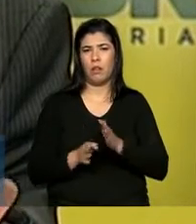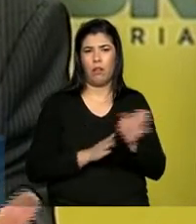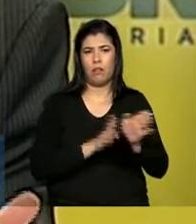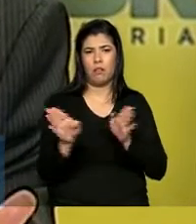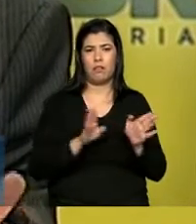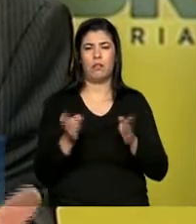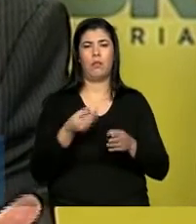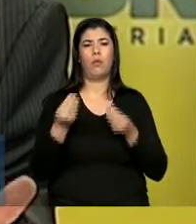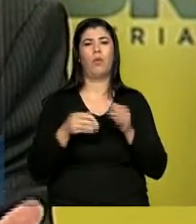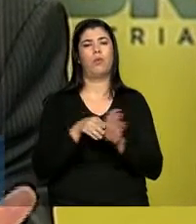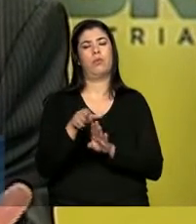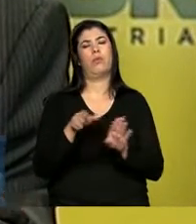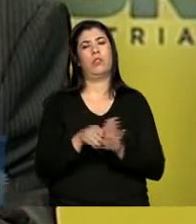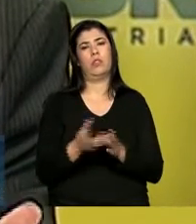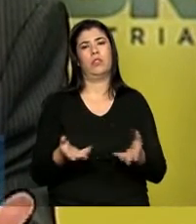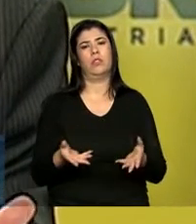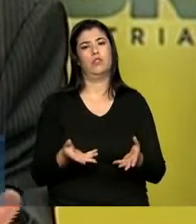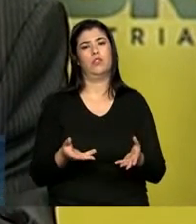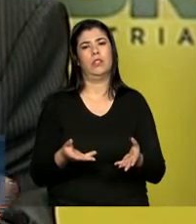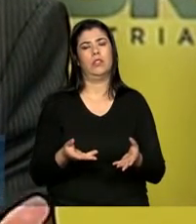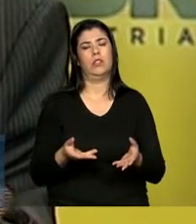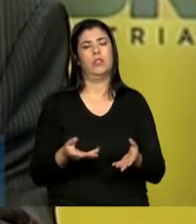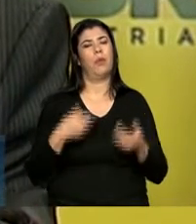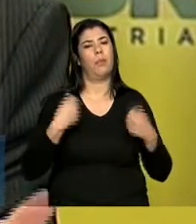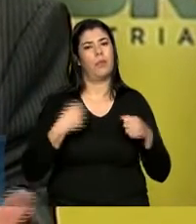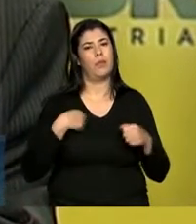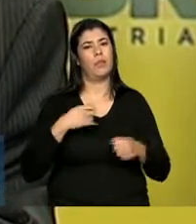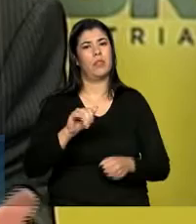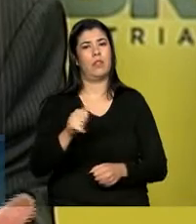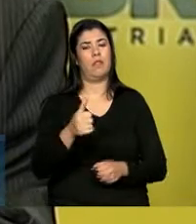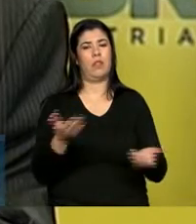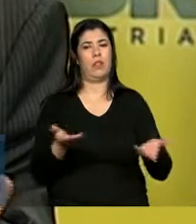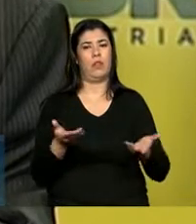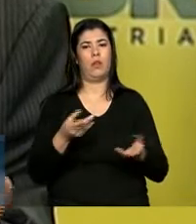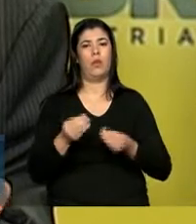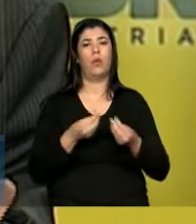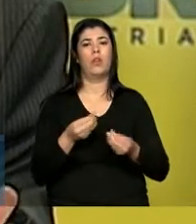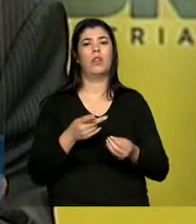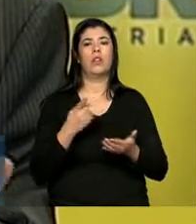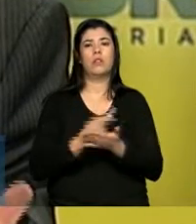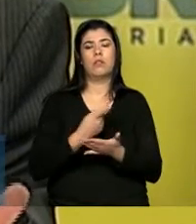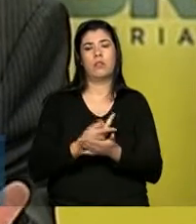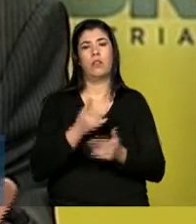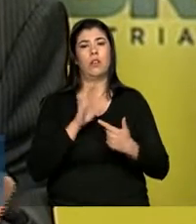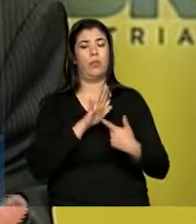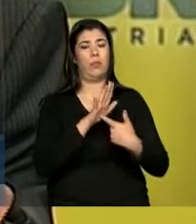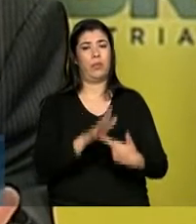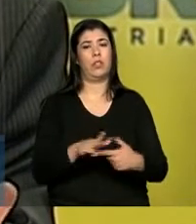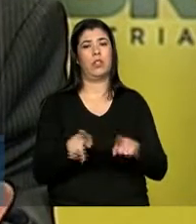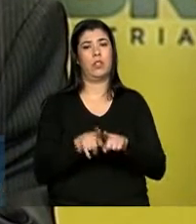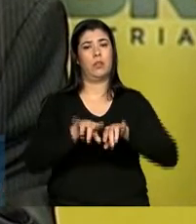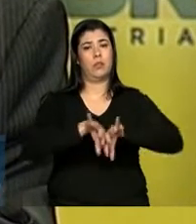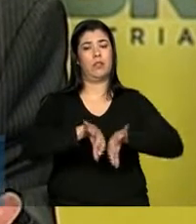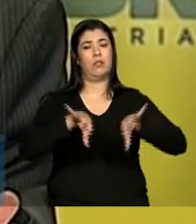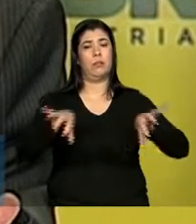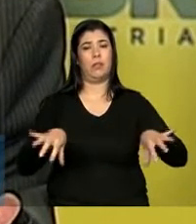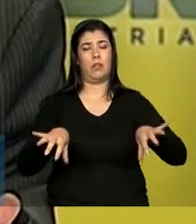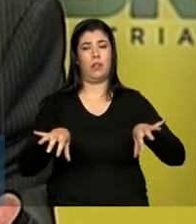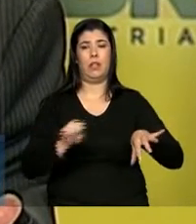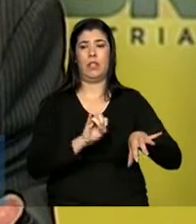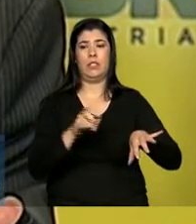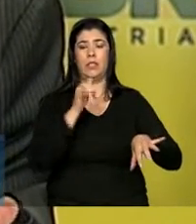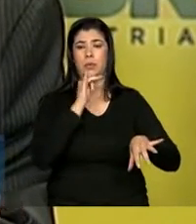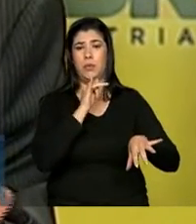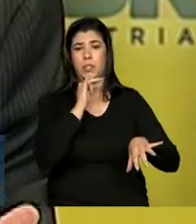avaliação, portanto, temos que pegar esse efeito de deformação, apontá-lo e separá-lo. No caso